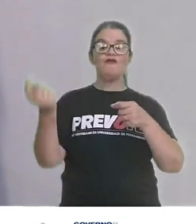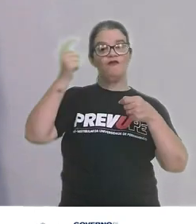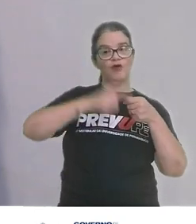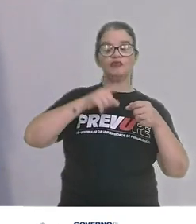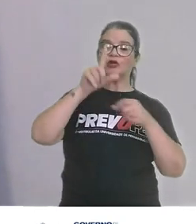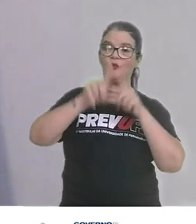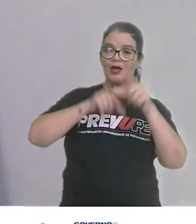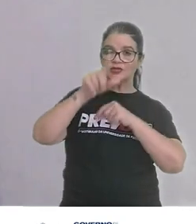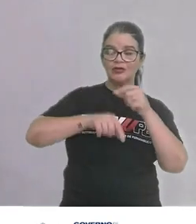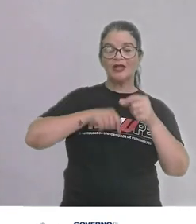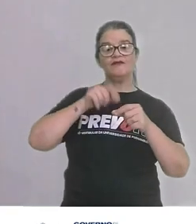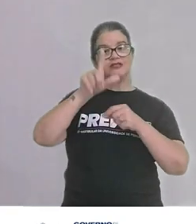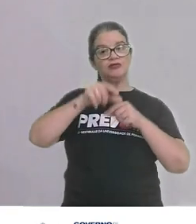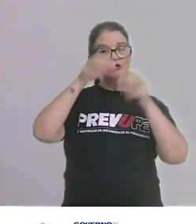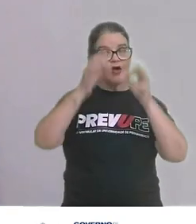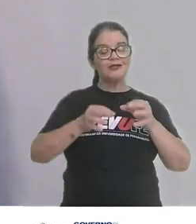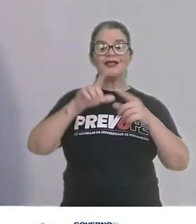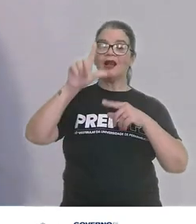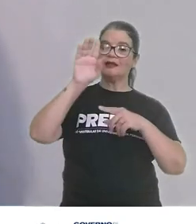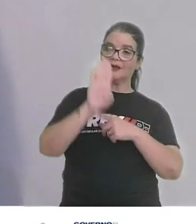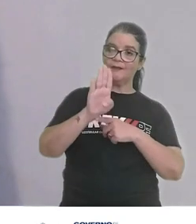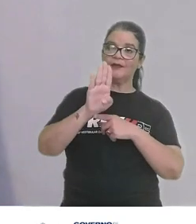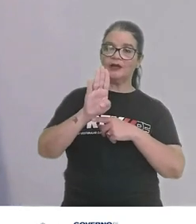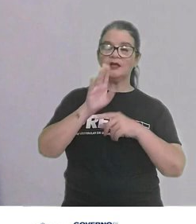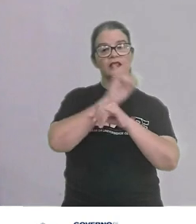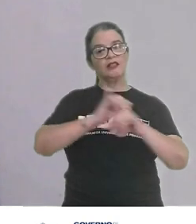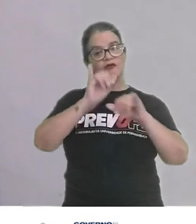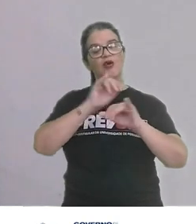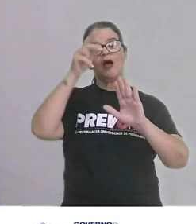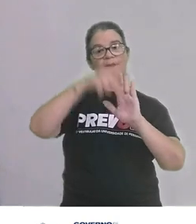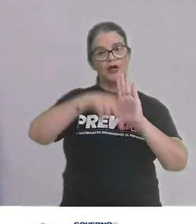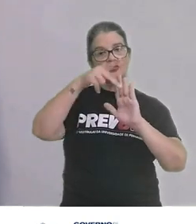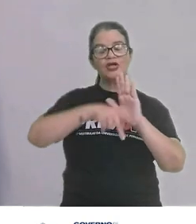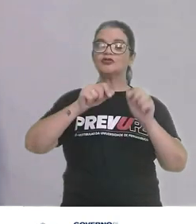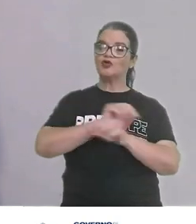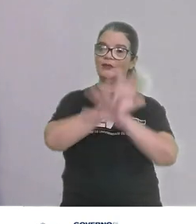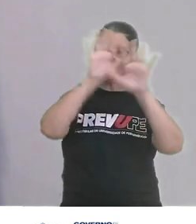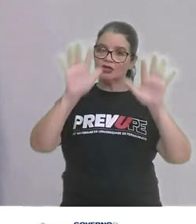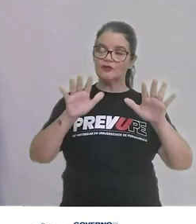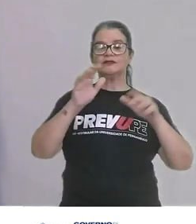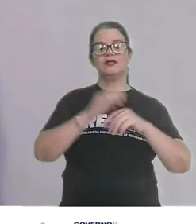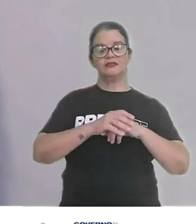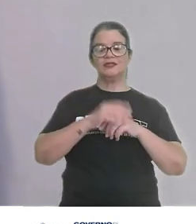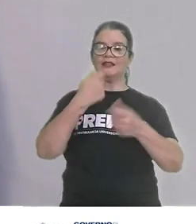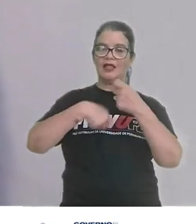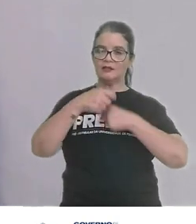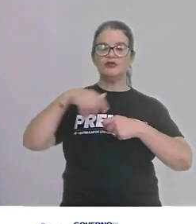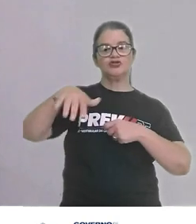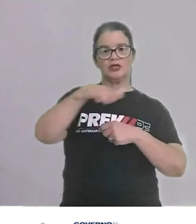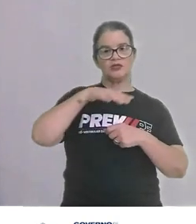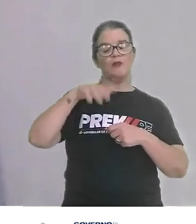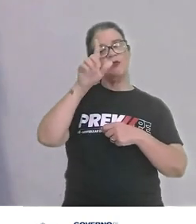às alternativas, a alternativa correta é a letra B: divulgar o projeto sobre transparência da administração